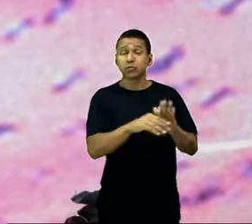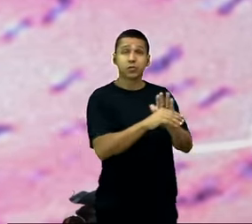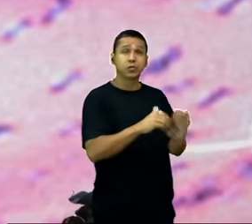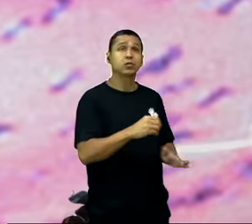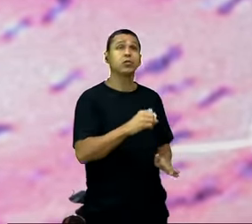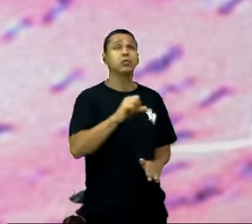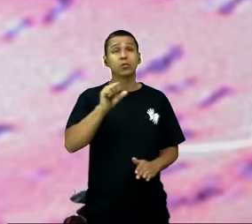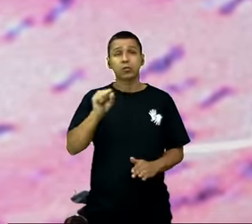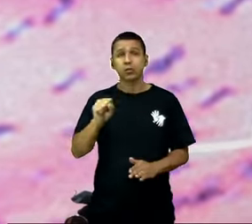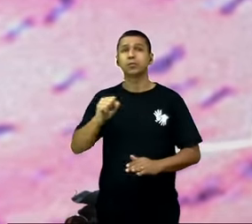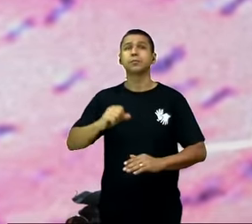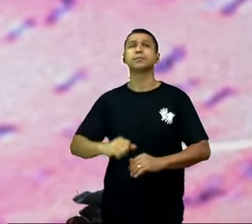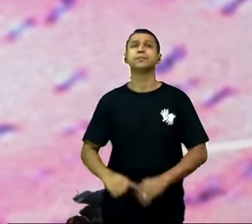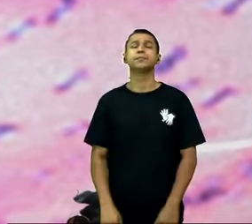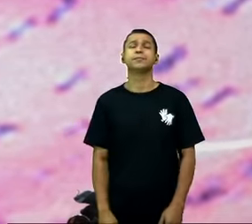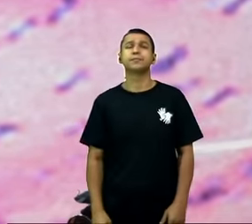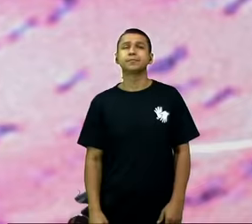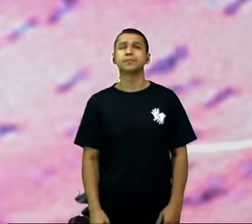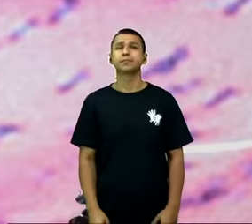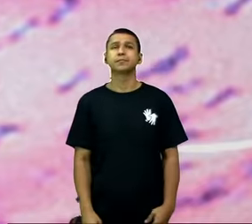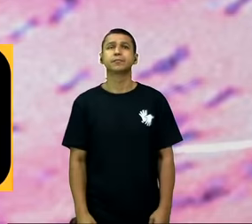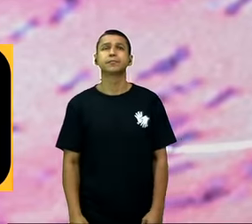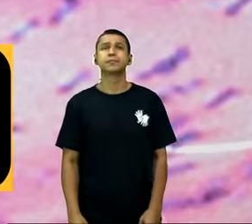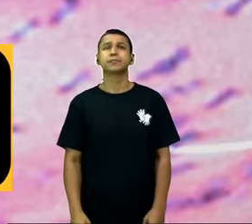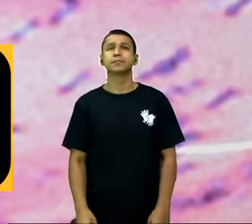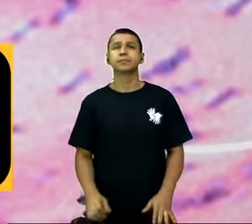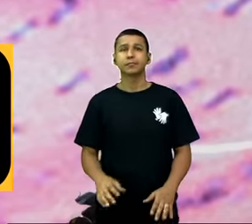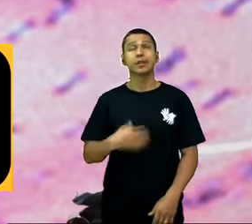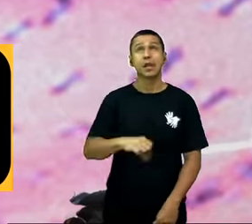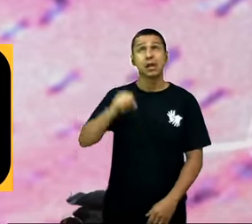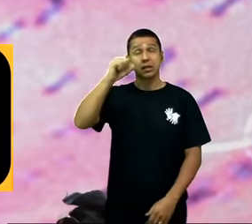Sara, como lhe dissera, e fez por ela o que prometera.